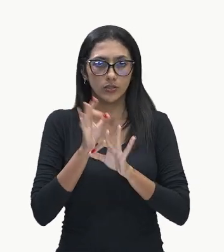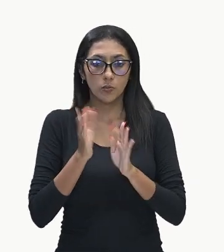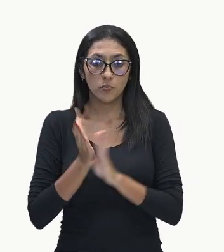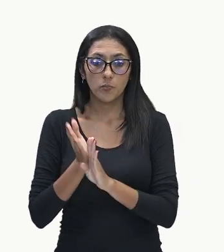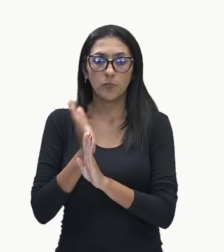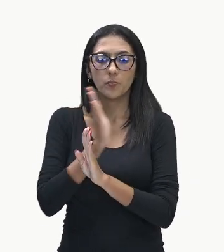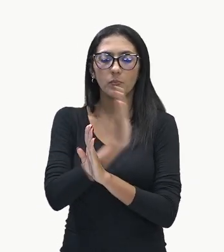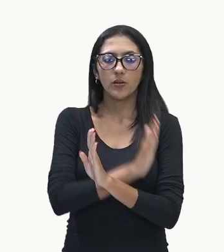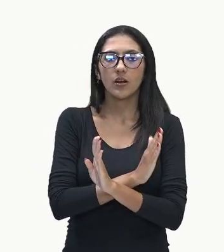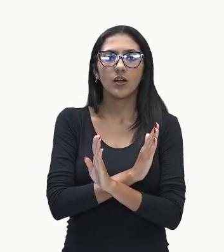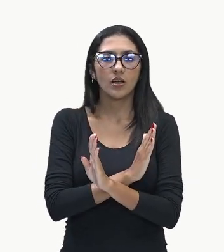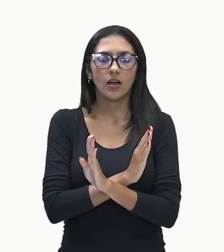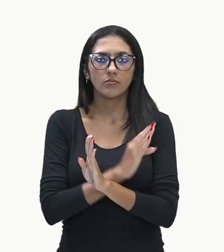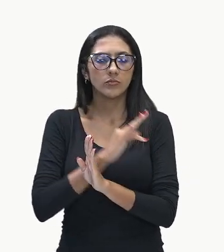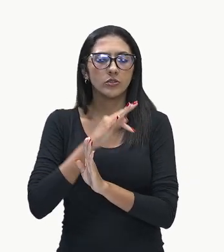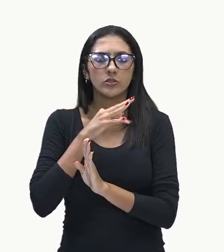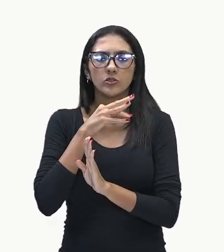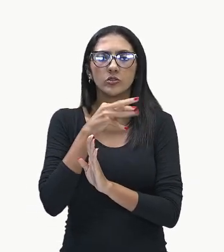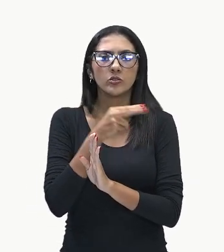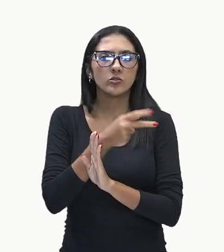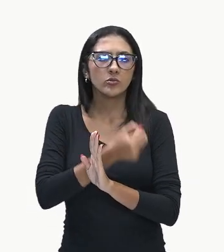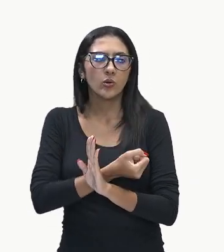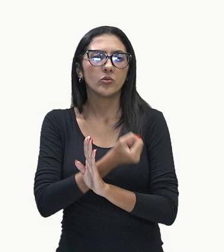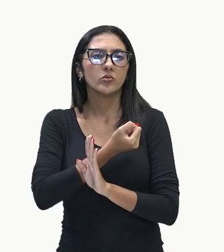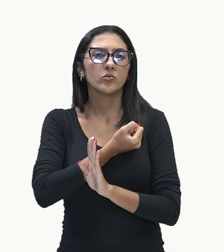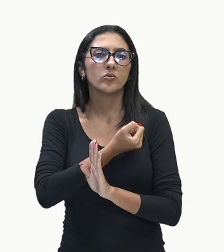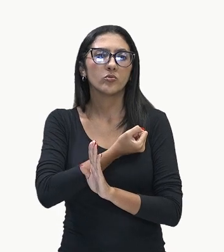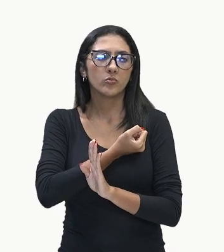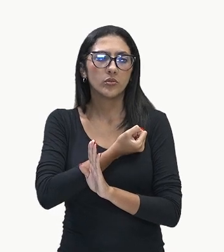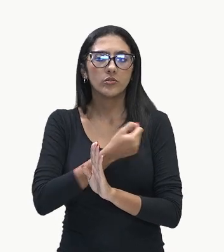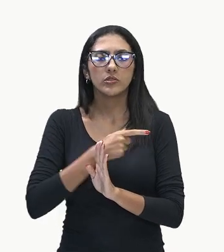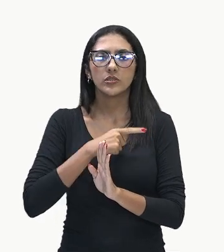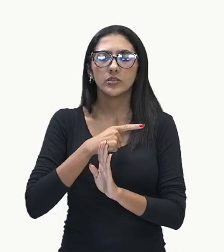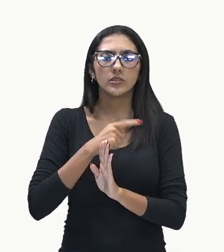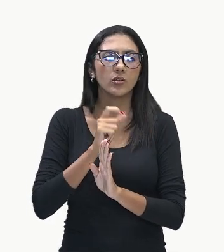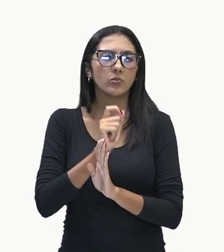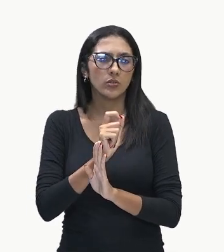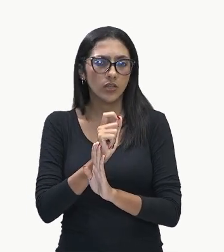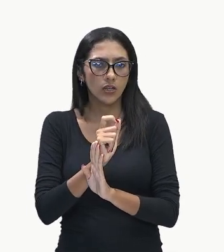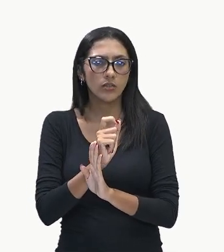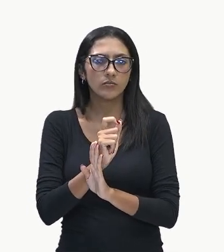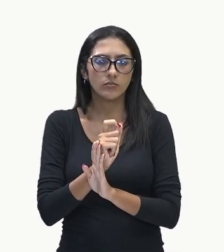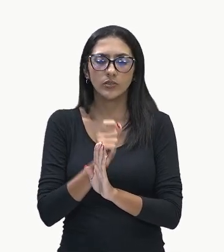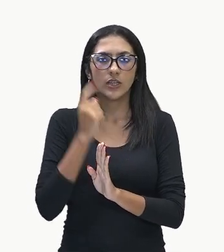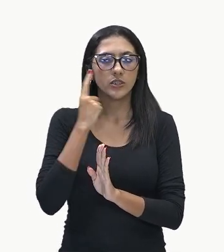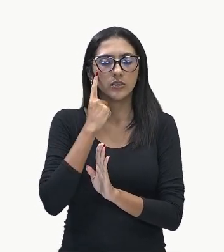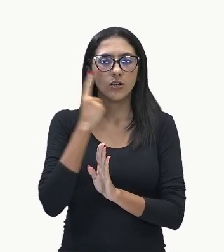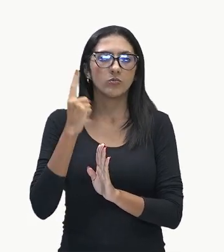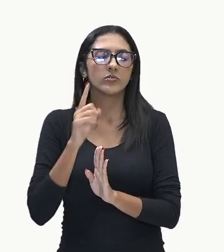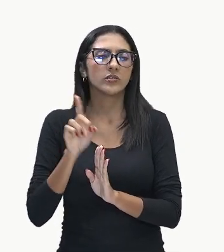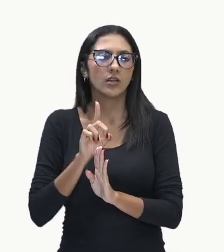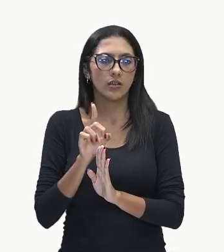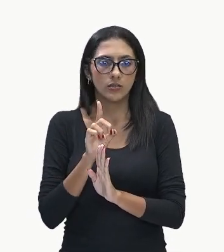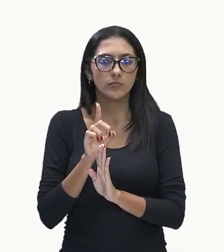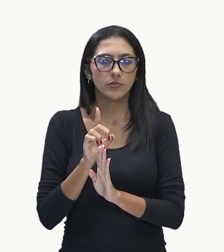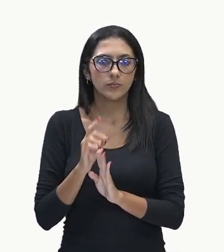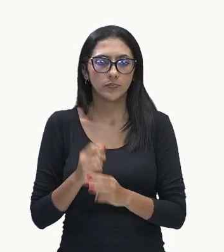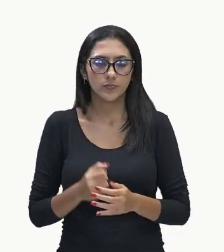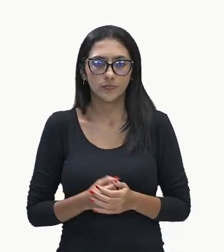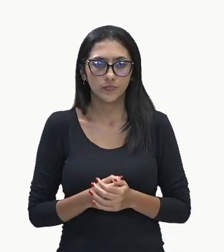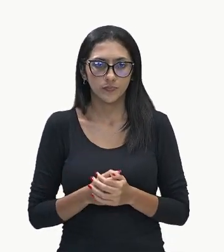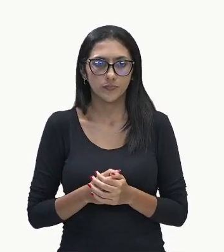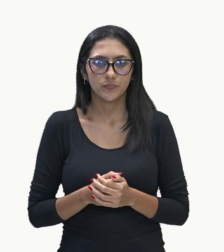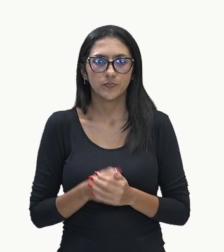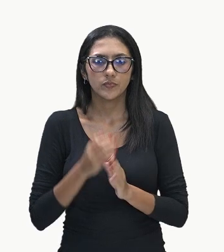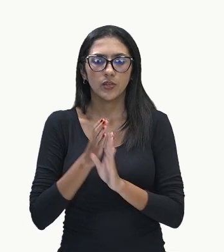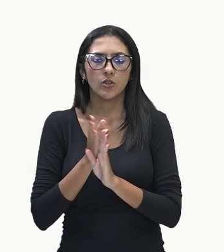membro todos os termos que possuem incógnita. Ou seja, no segundo membro, quem possui a incógnita, conforme